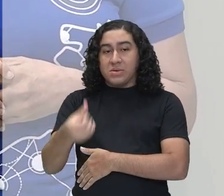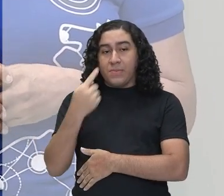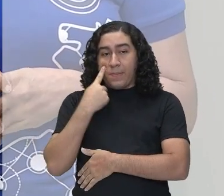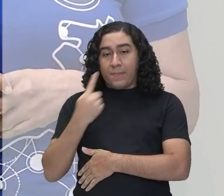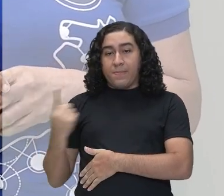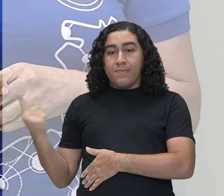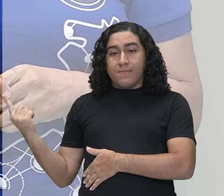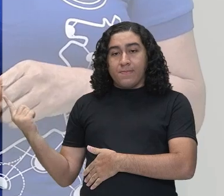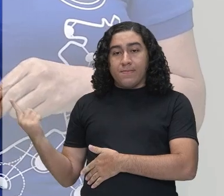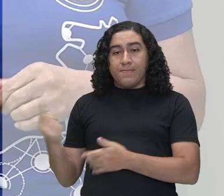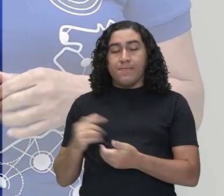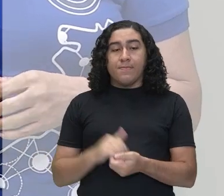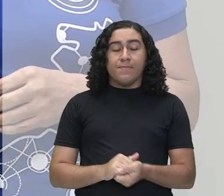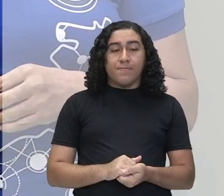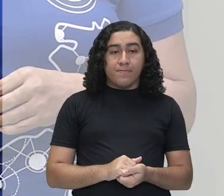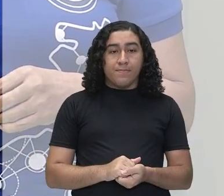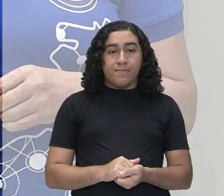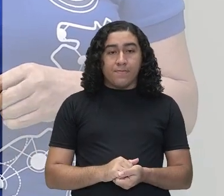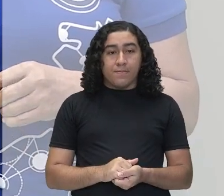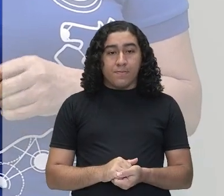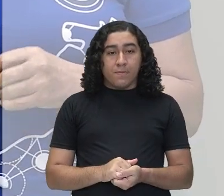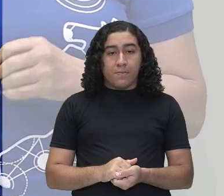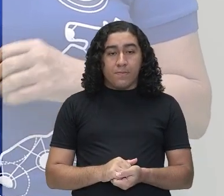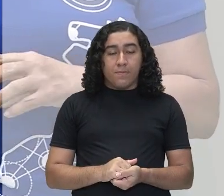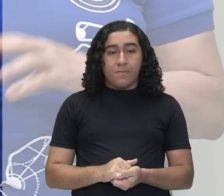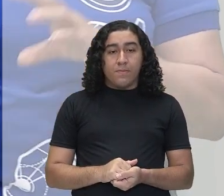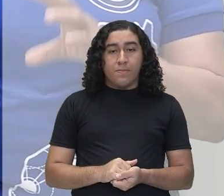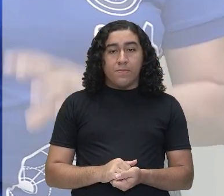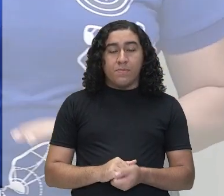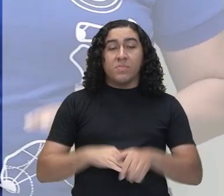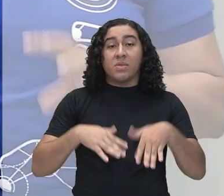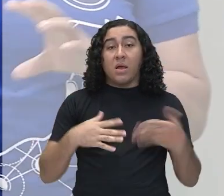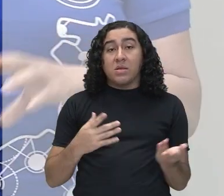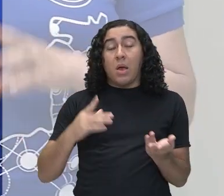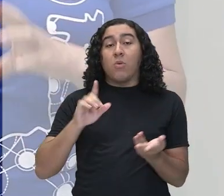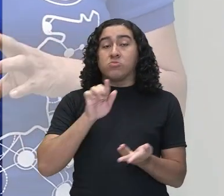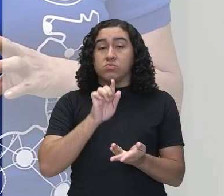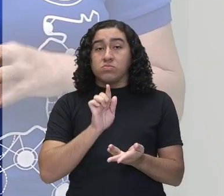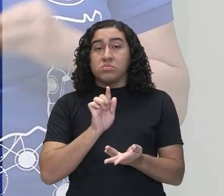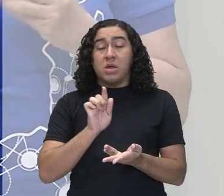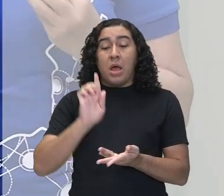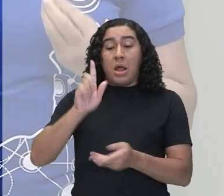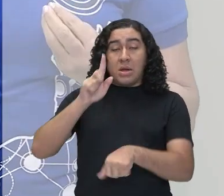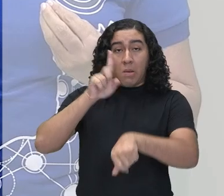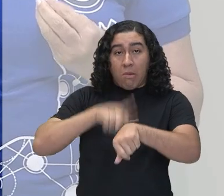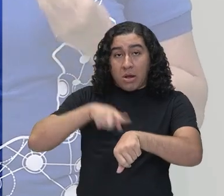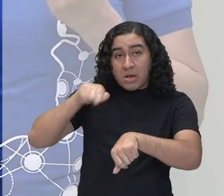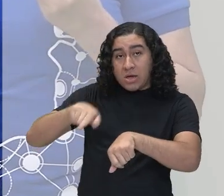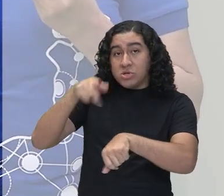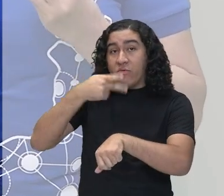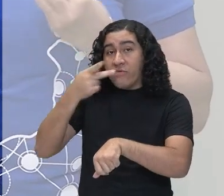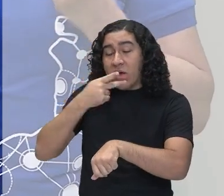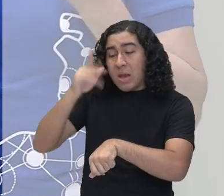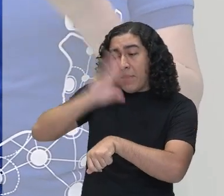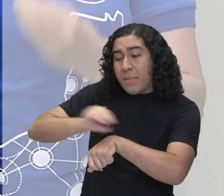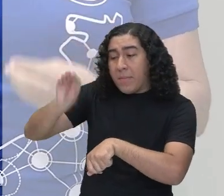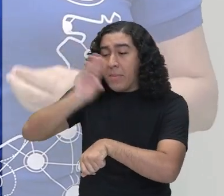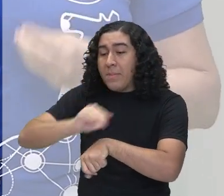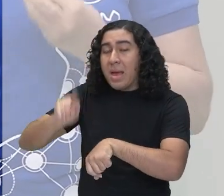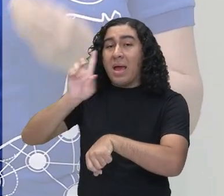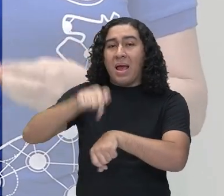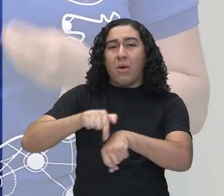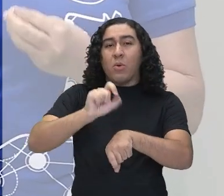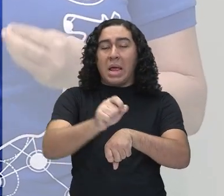6. A interação dos tempos, né, então há essa mudança de tempo. Uma hora eles